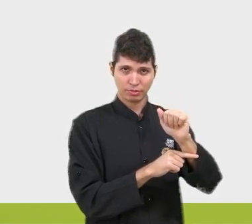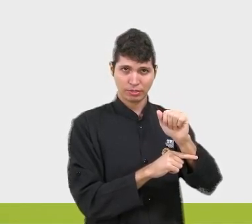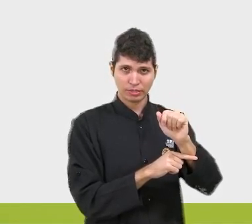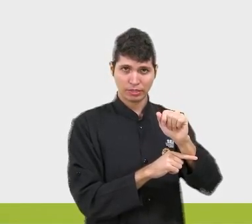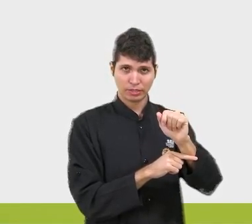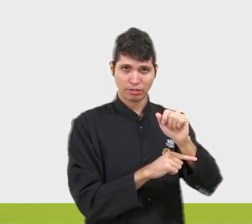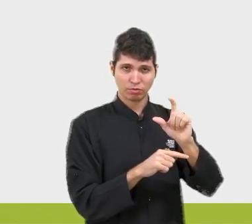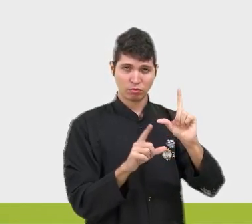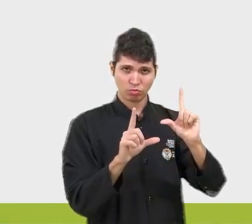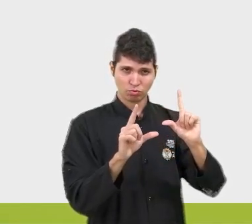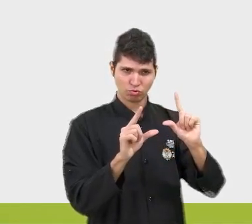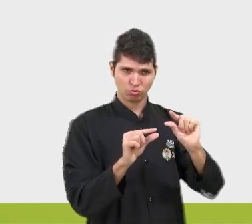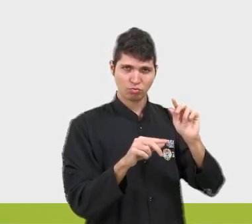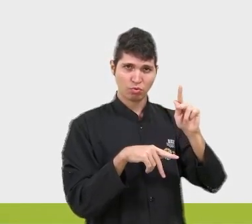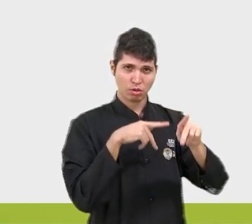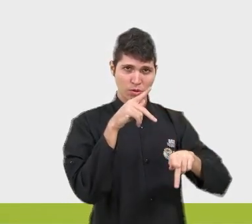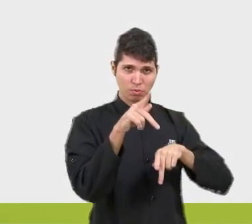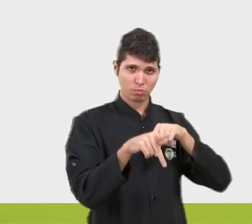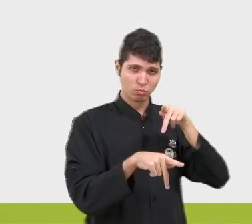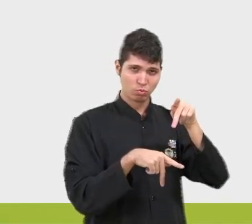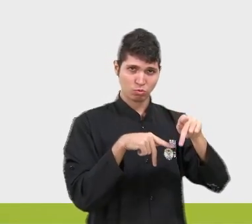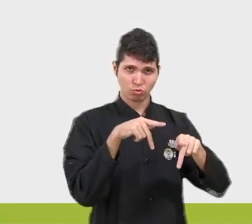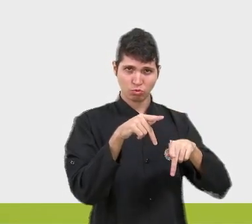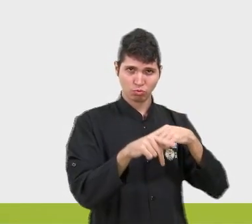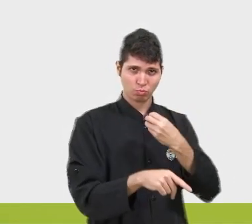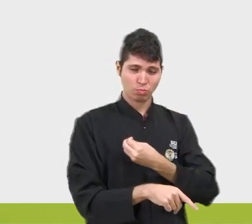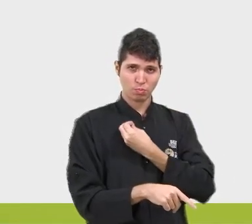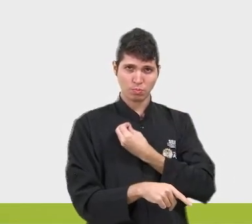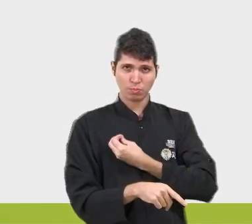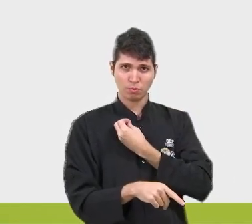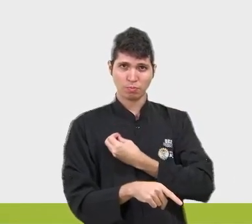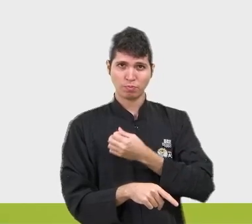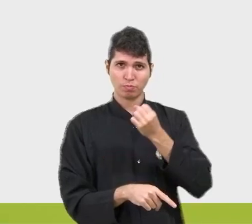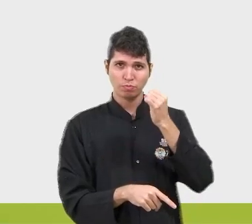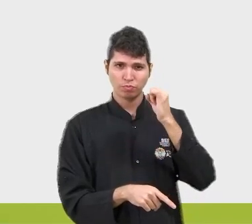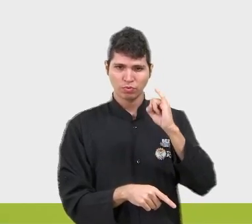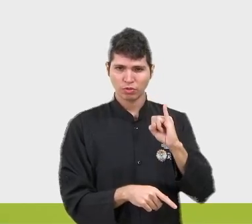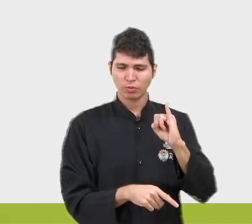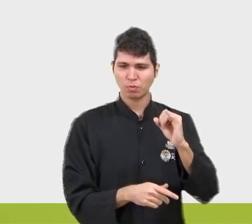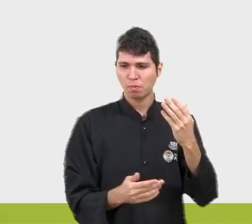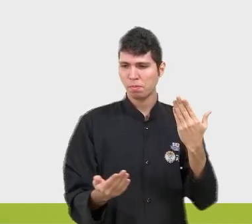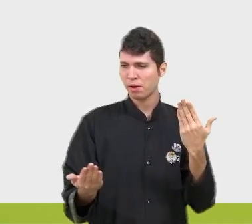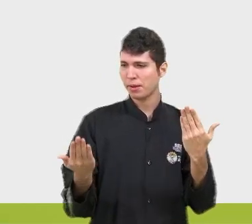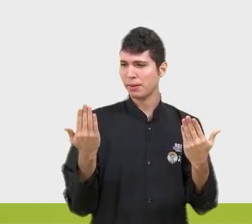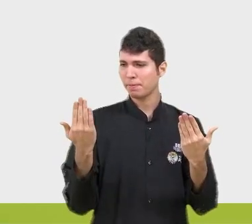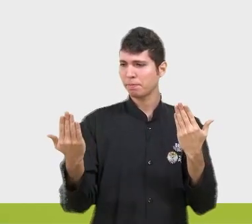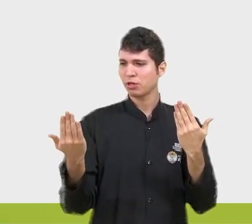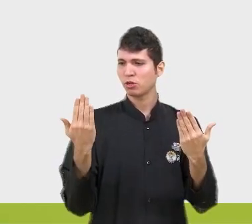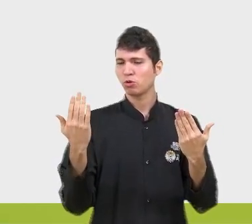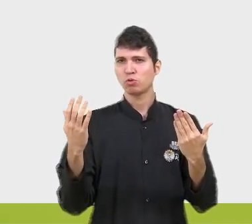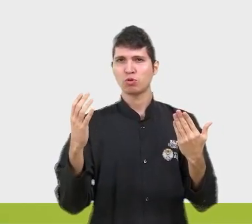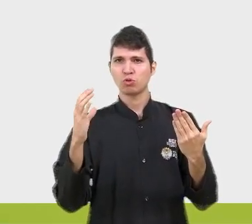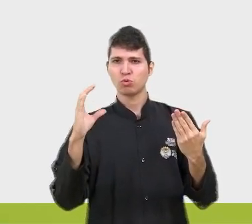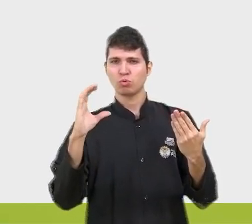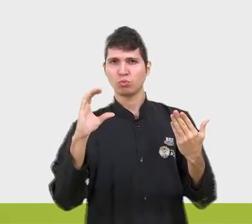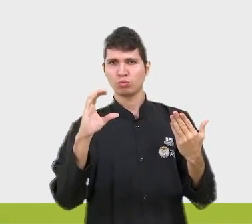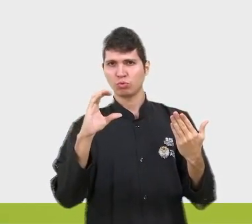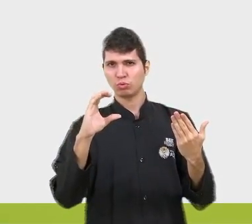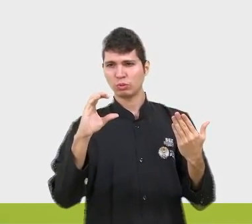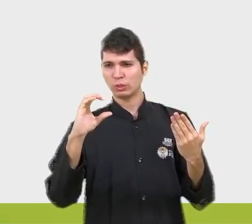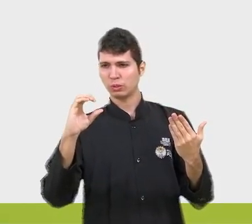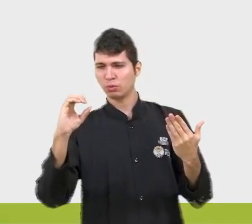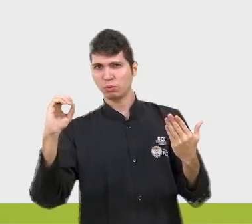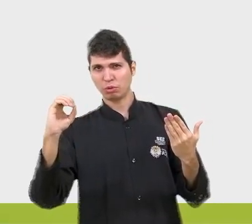quilômetro quadrado. Então, se eu pegar a região Amazônia e comparar com o Centro-Sul, aqui que pega ali o Sudeste, o Sul e